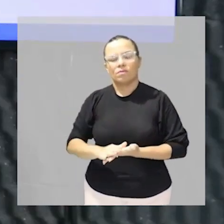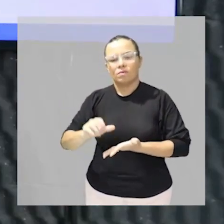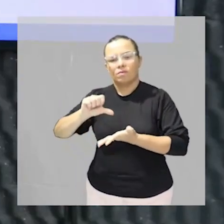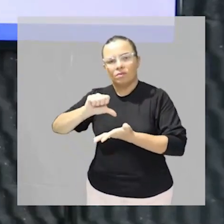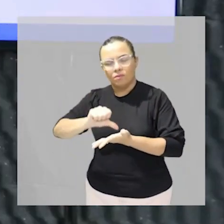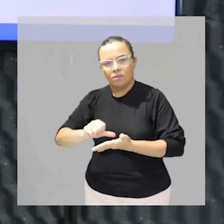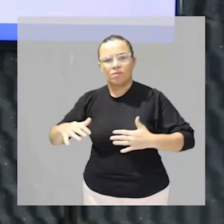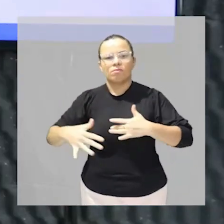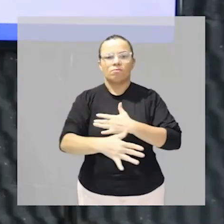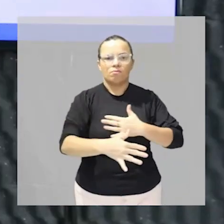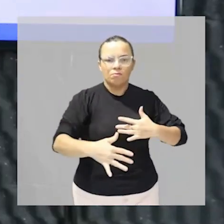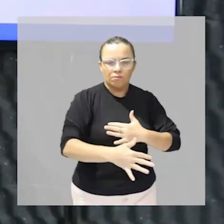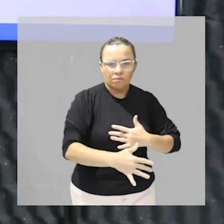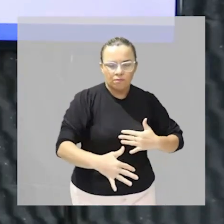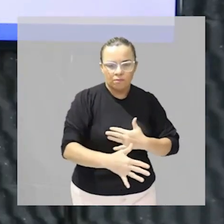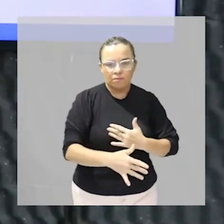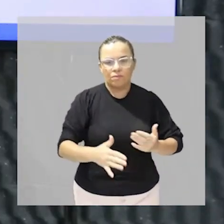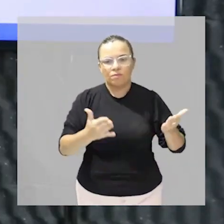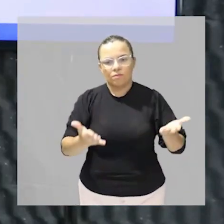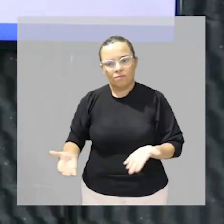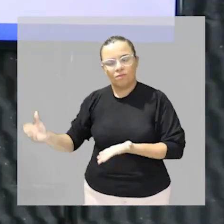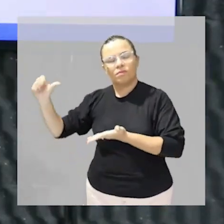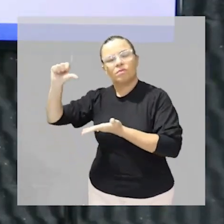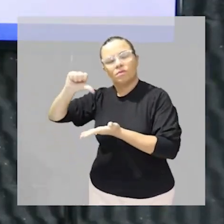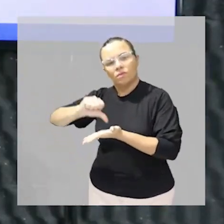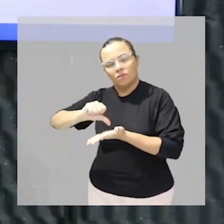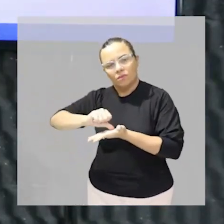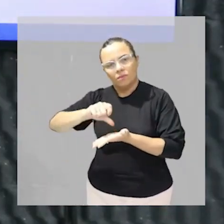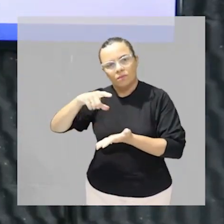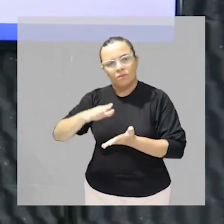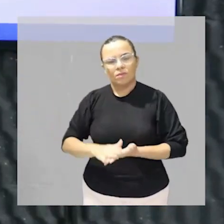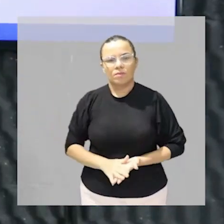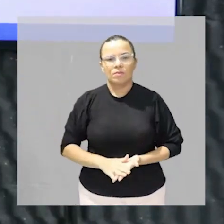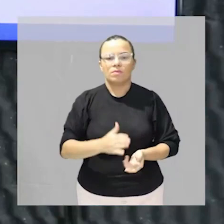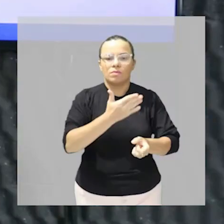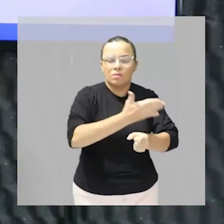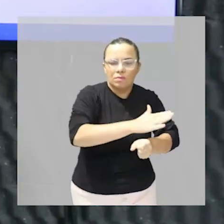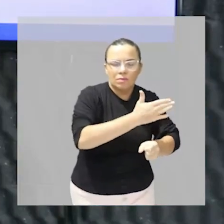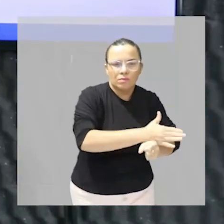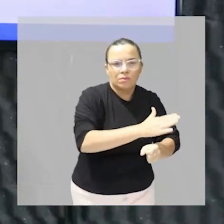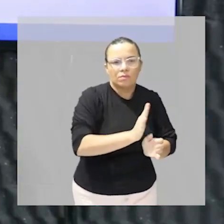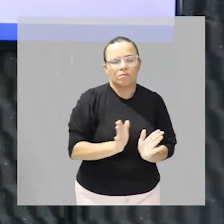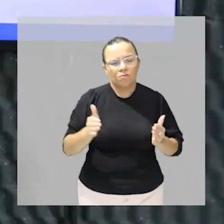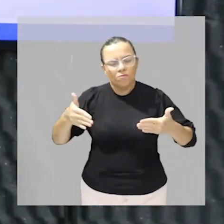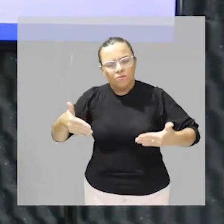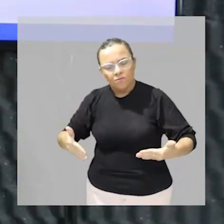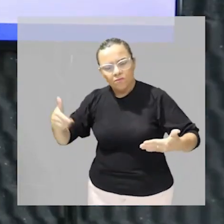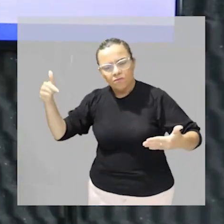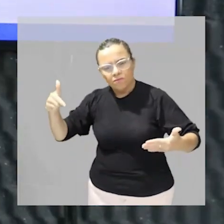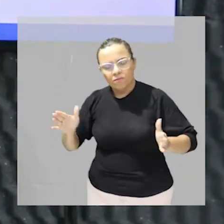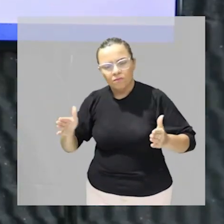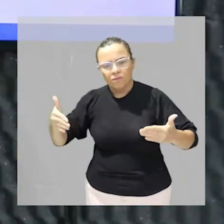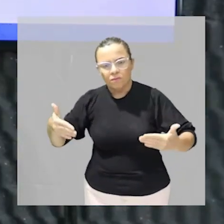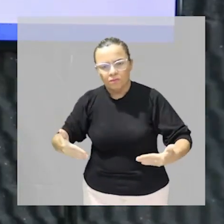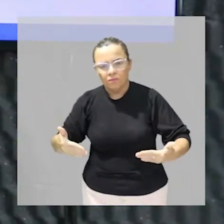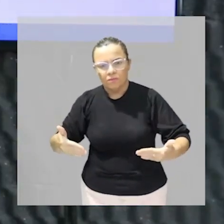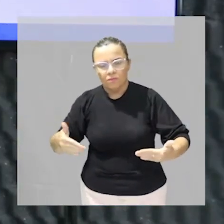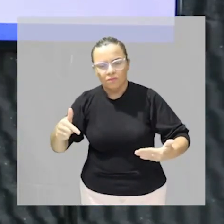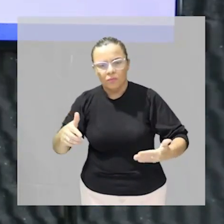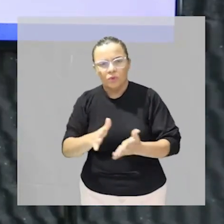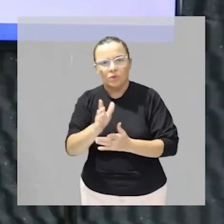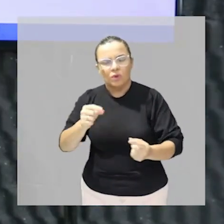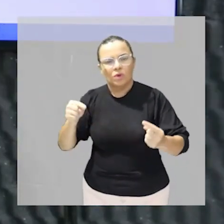dessa cidade-estado de Atenas, ele vai exercer diretamente o seu